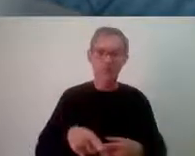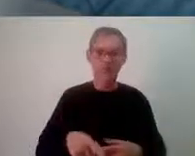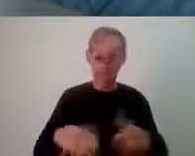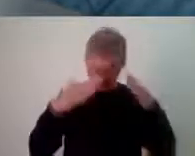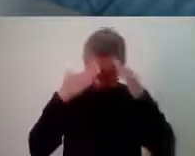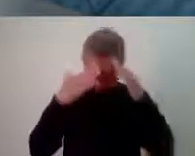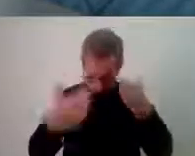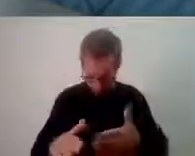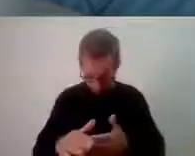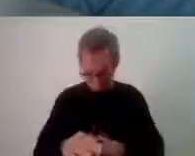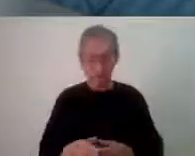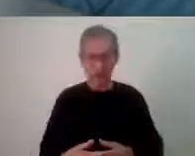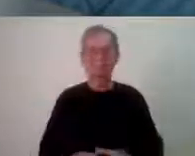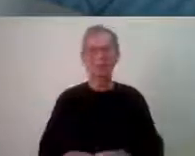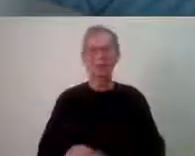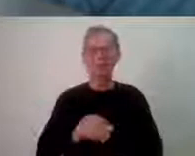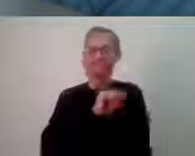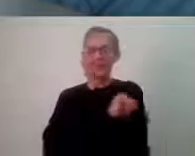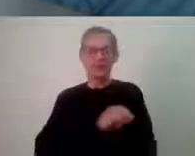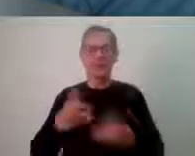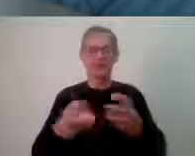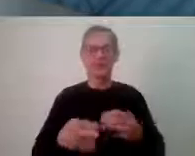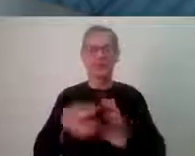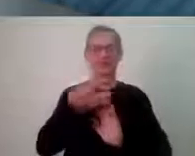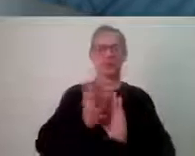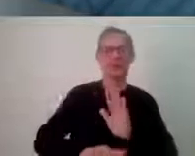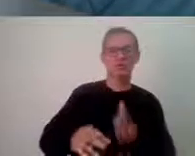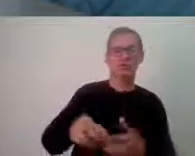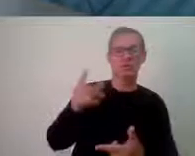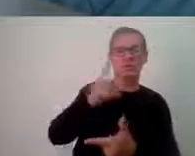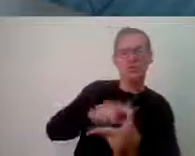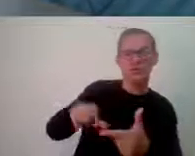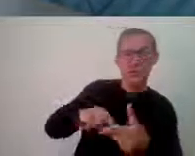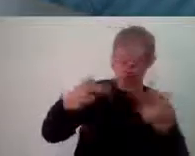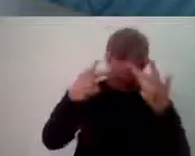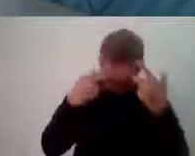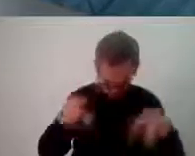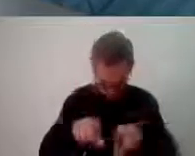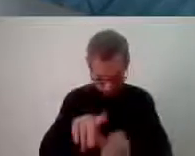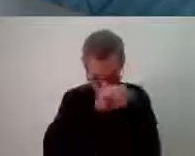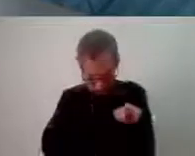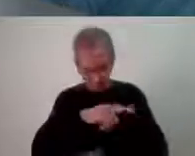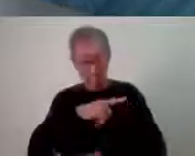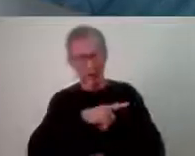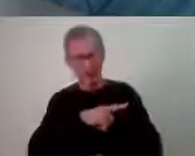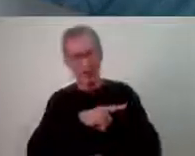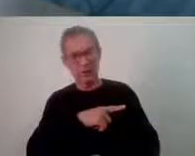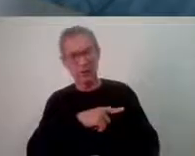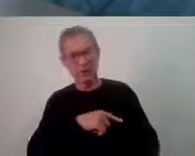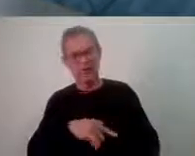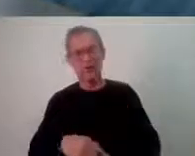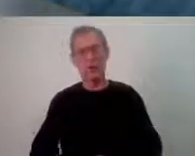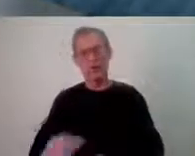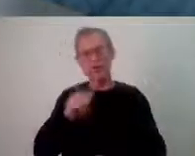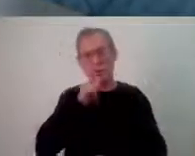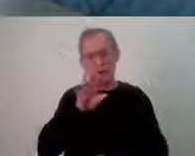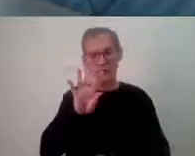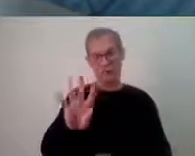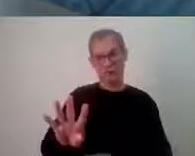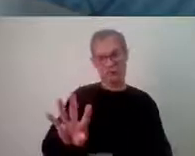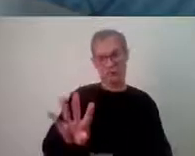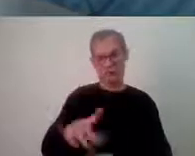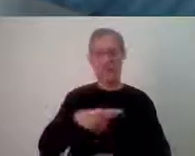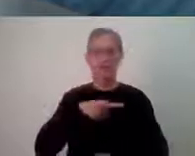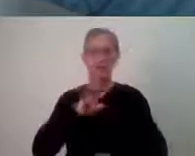atenta, muitos alunos não se atentam ao enunciado. É muito comum o aluno pegar aquele ponto, por exemplo, nosso exemplo é 4, né? Ele